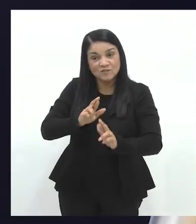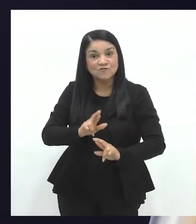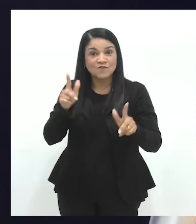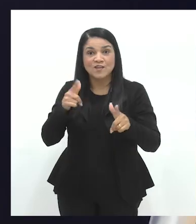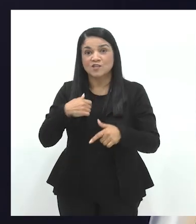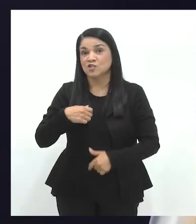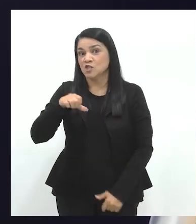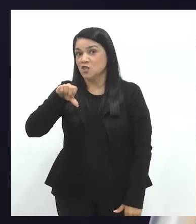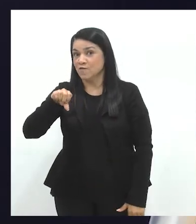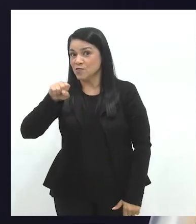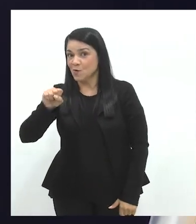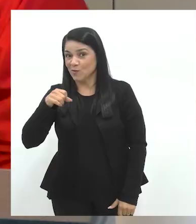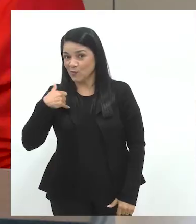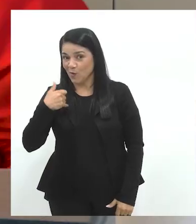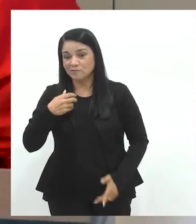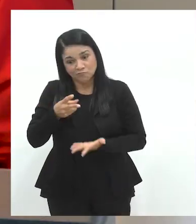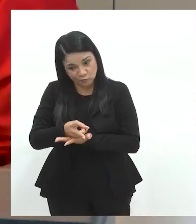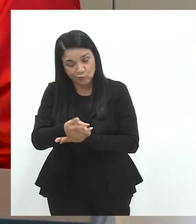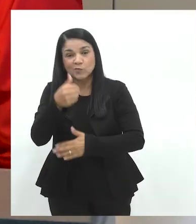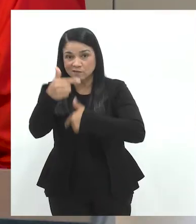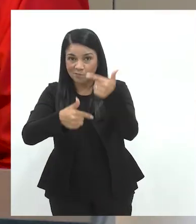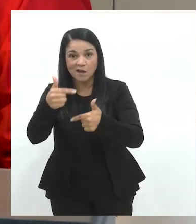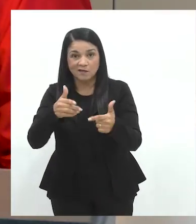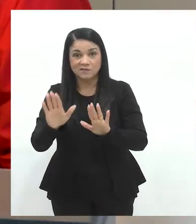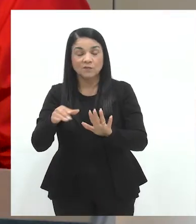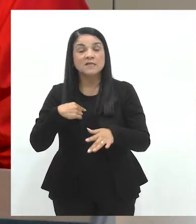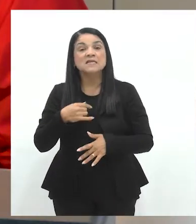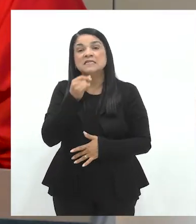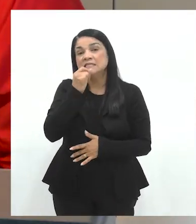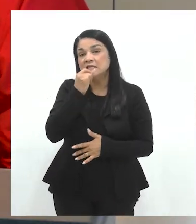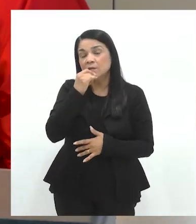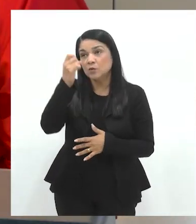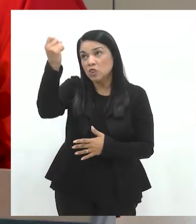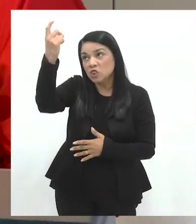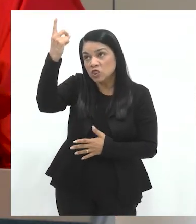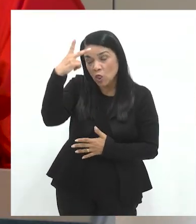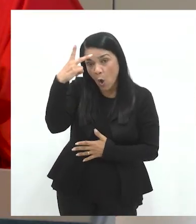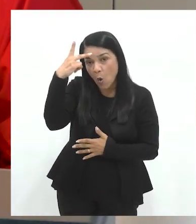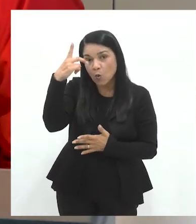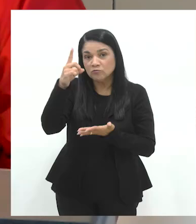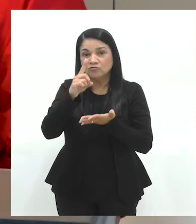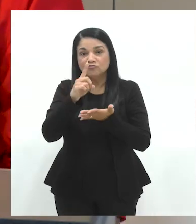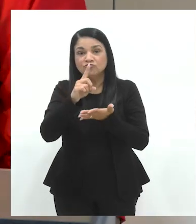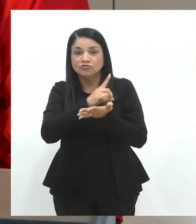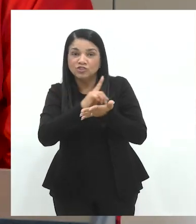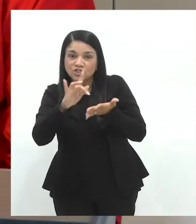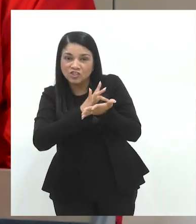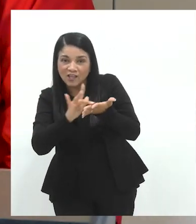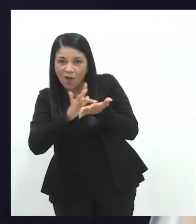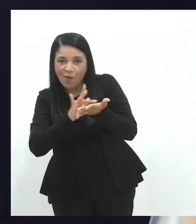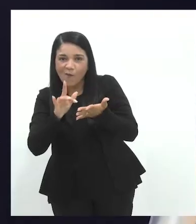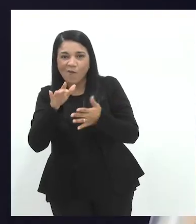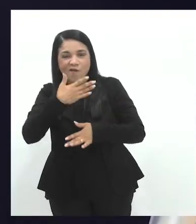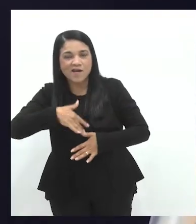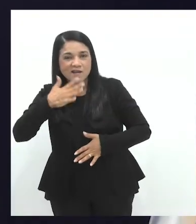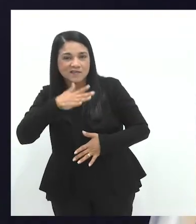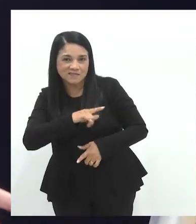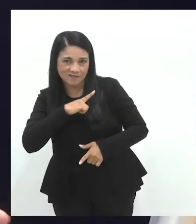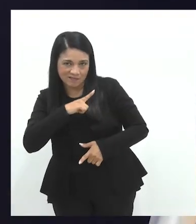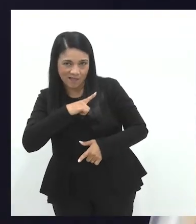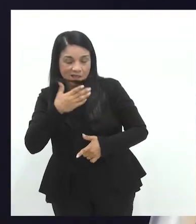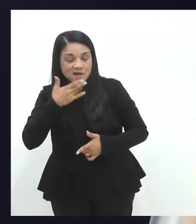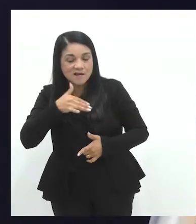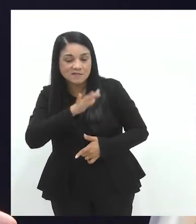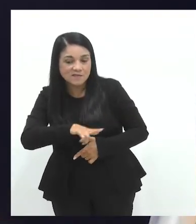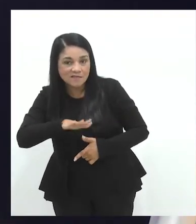continuar trabalhando. Mas se a criança tem um dom no digital, como é que deve ser tratado isso, Tamires? Deve ser